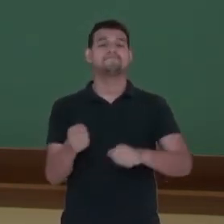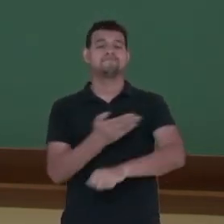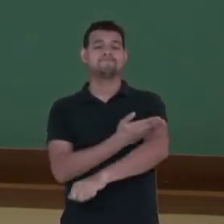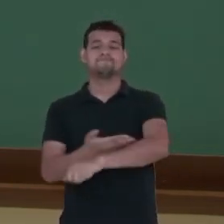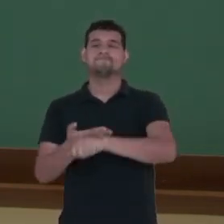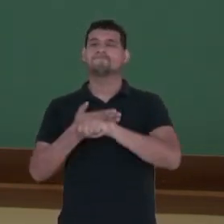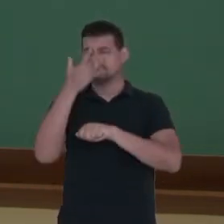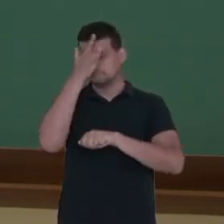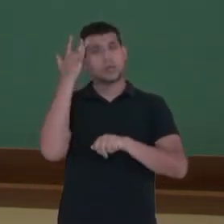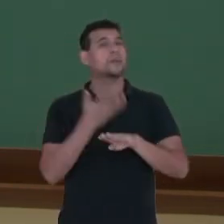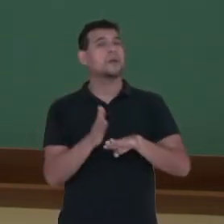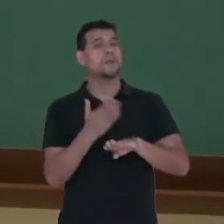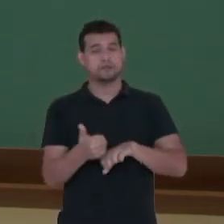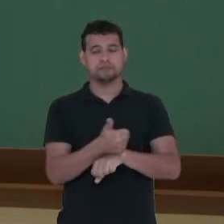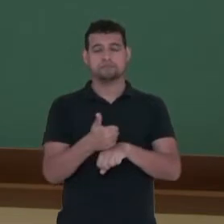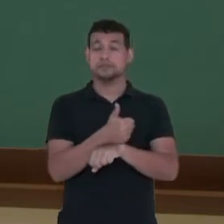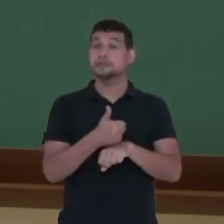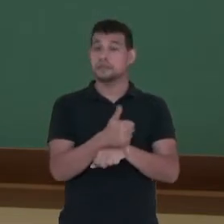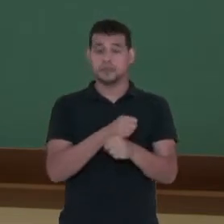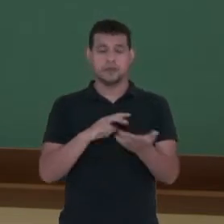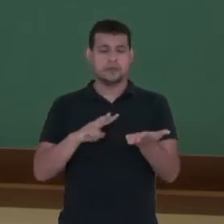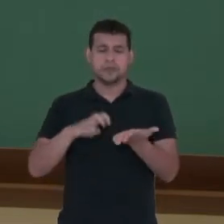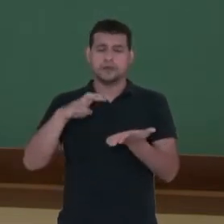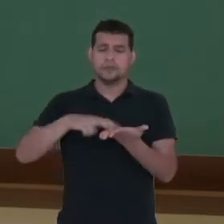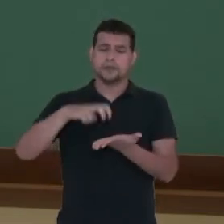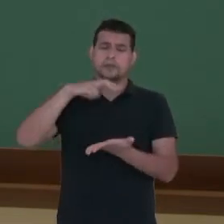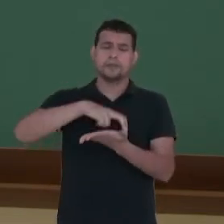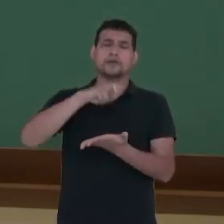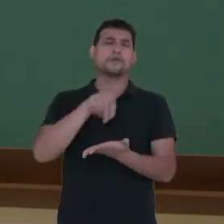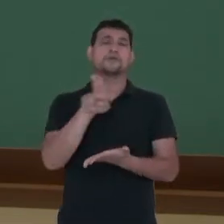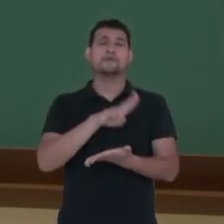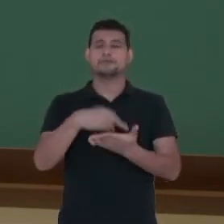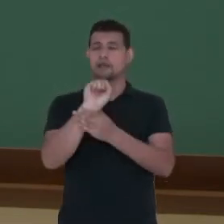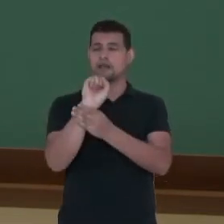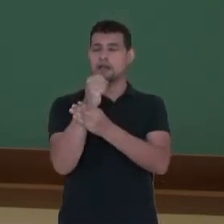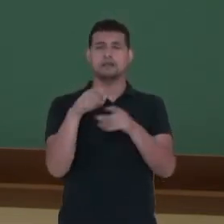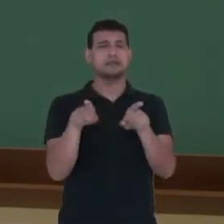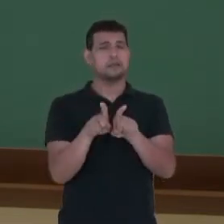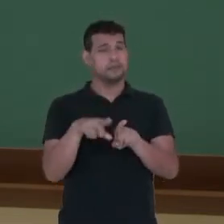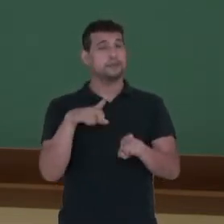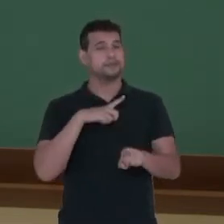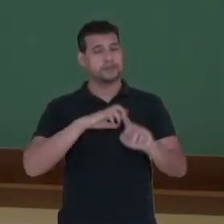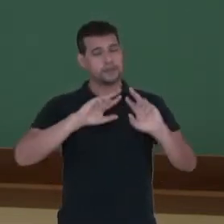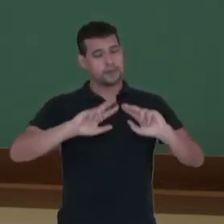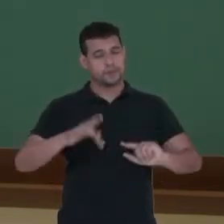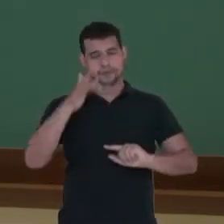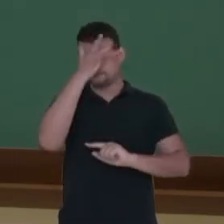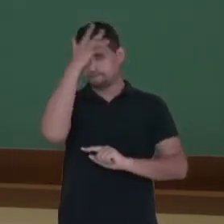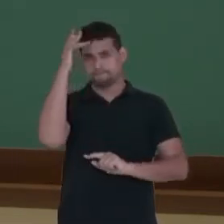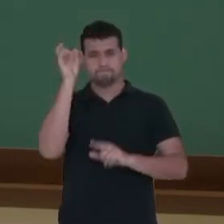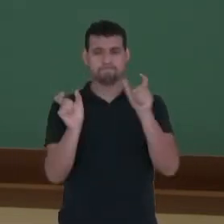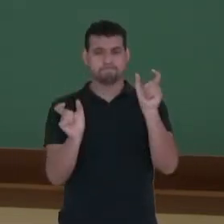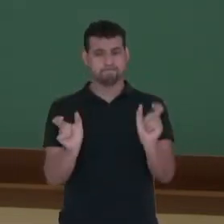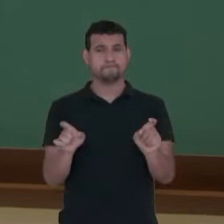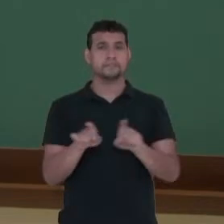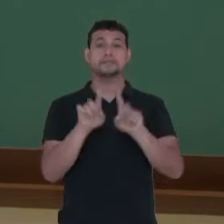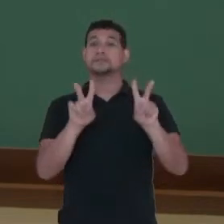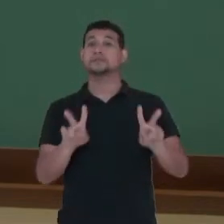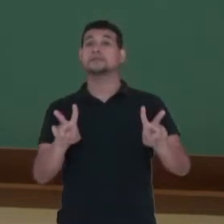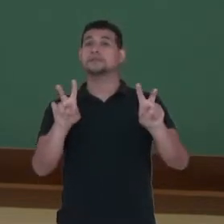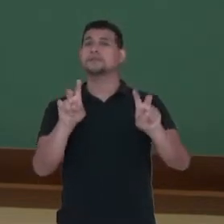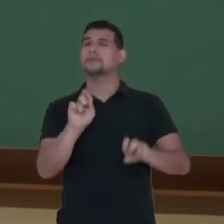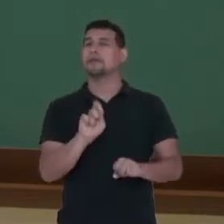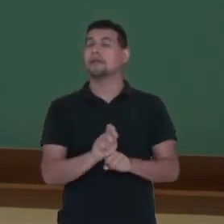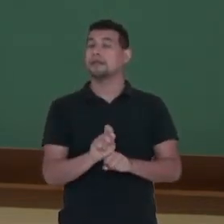do praticante de parkour no que se refere à sua segurança e dos demais a respeito de si